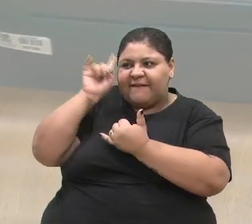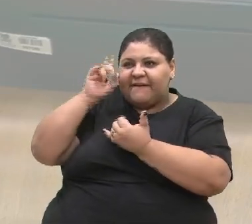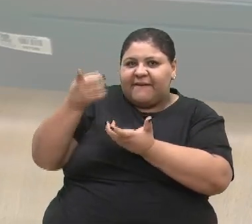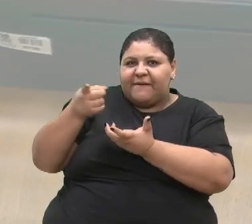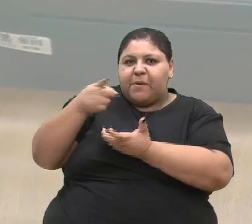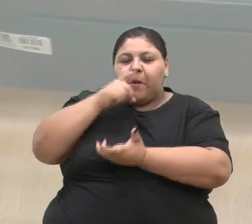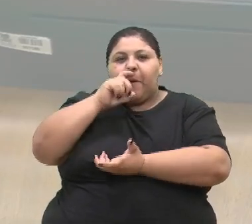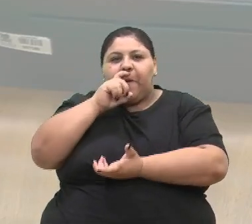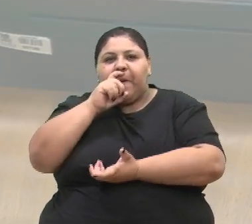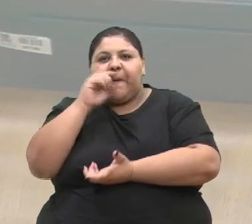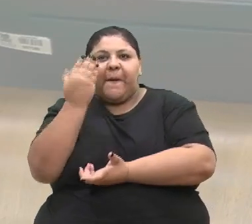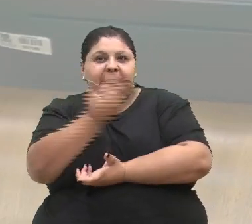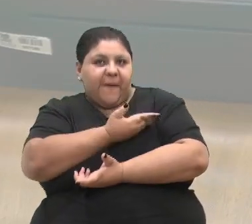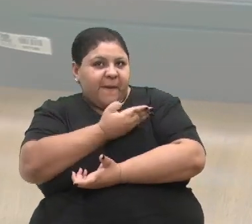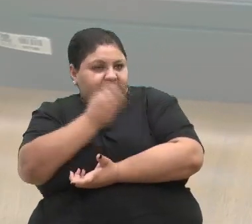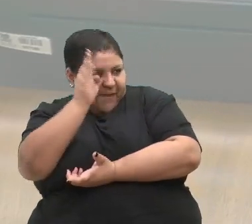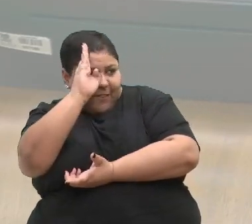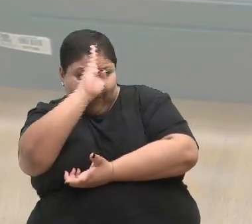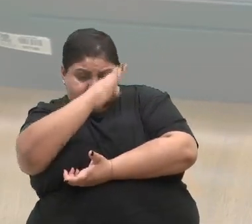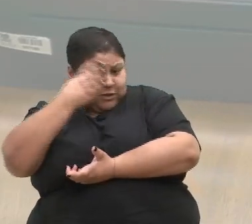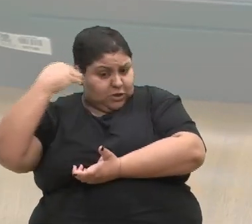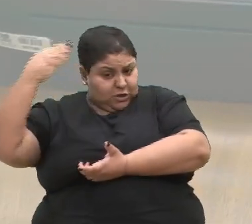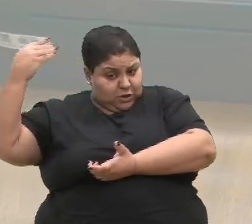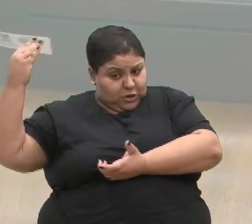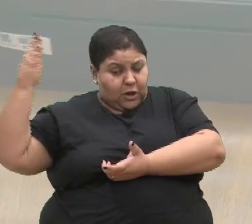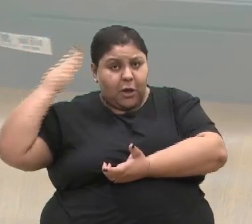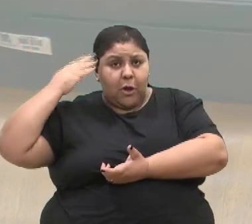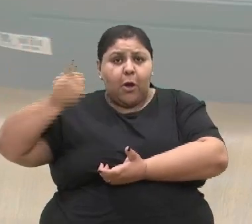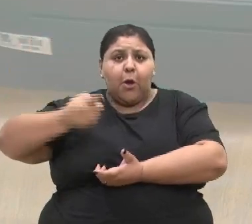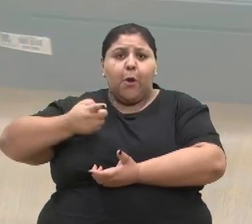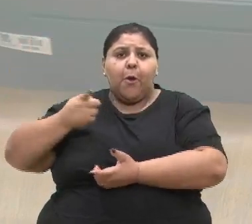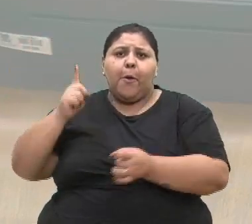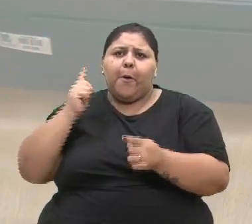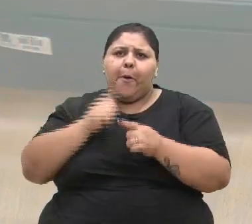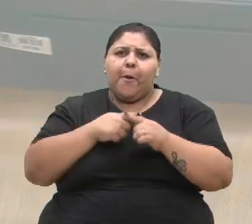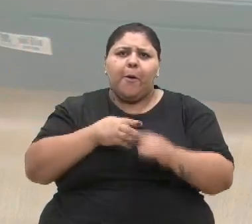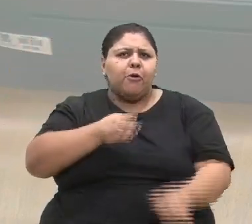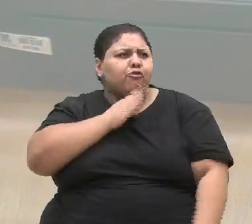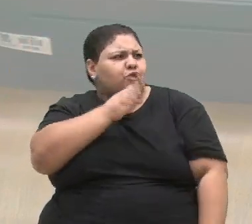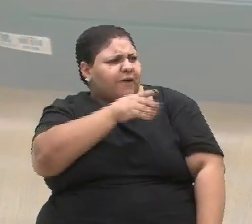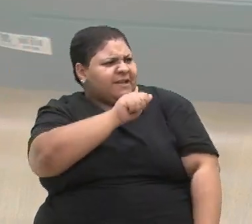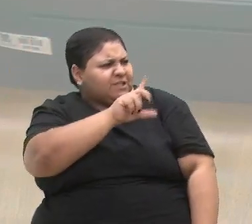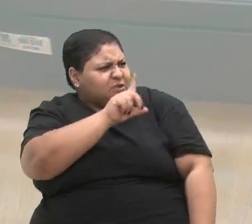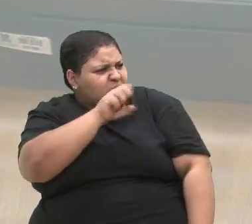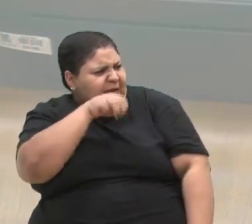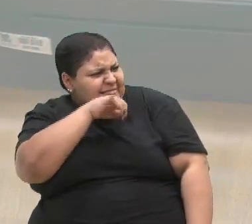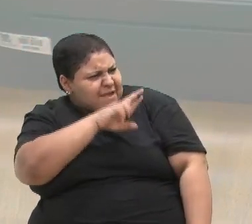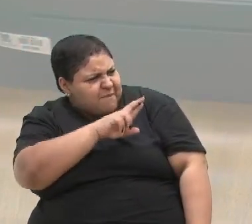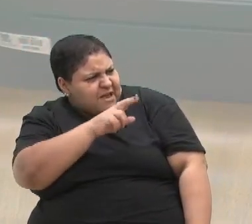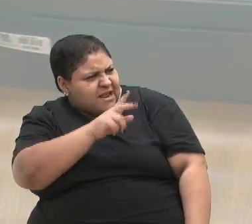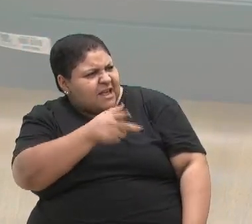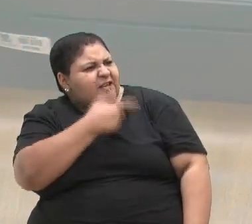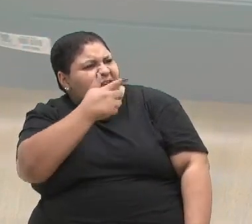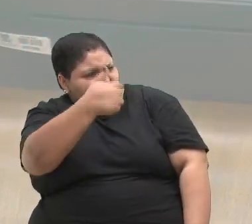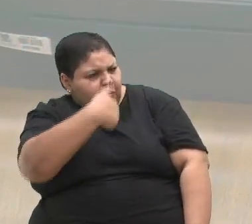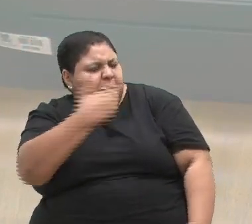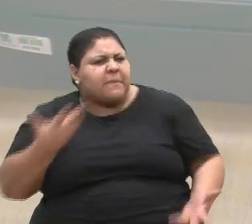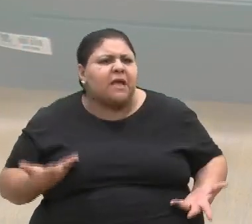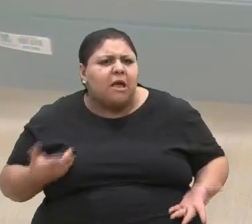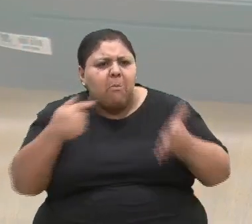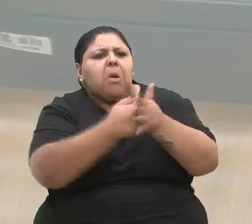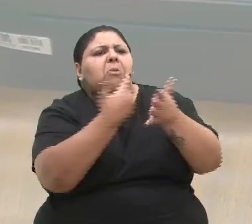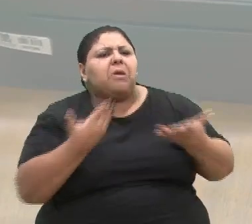casa faz uma moção, e as moções a gente conhece, né, às vezes como é que funciona, né? Muitas não dão resultado, quase a grande parte